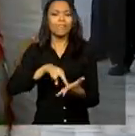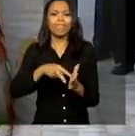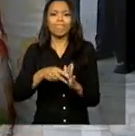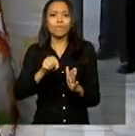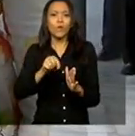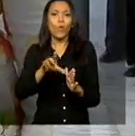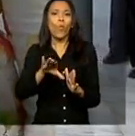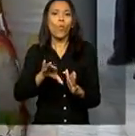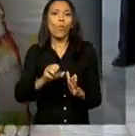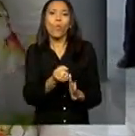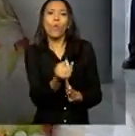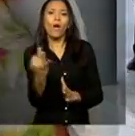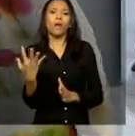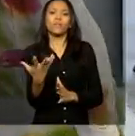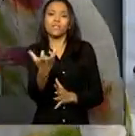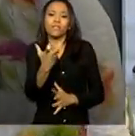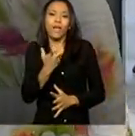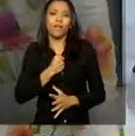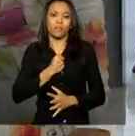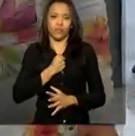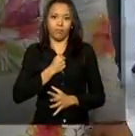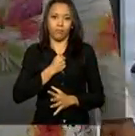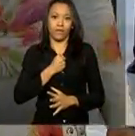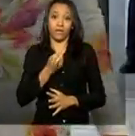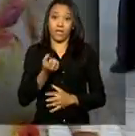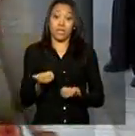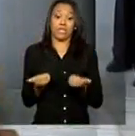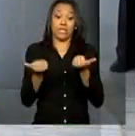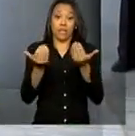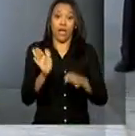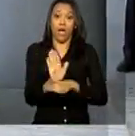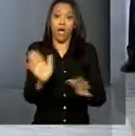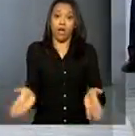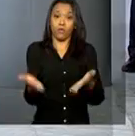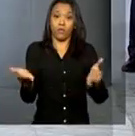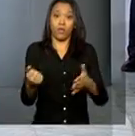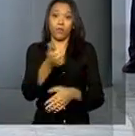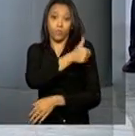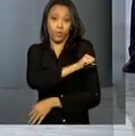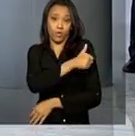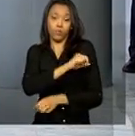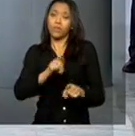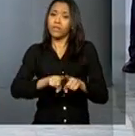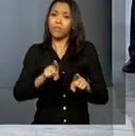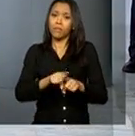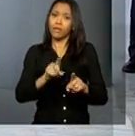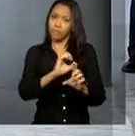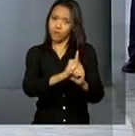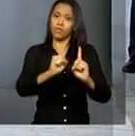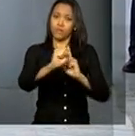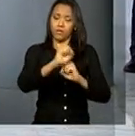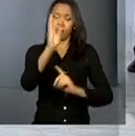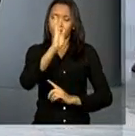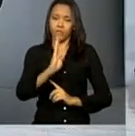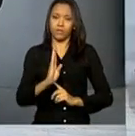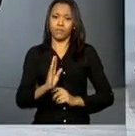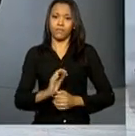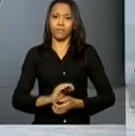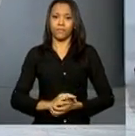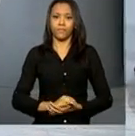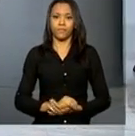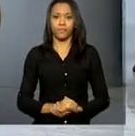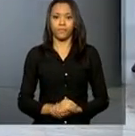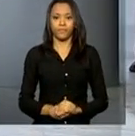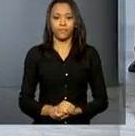os legados que serão deixados para a população do Rio de Janeiro, de maneira direta, e para o resto da sociedade brasileira, de forma indireta. Bom,